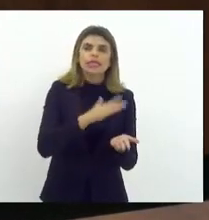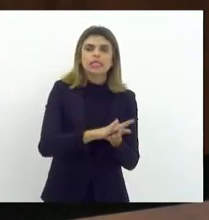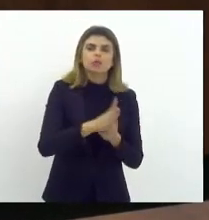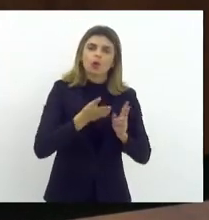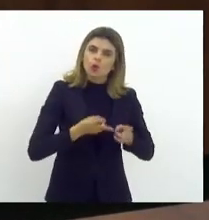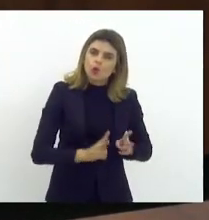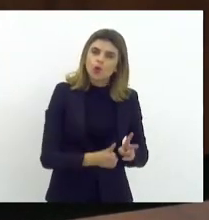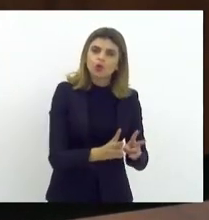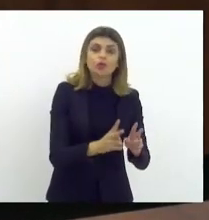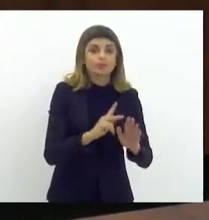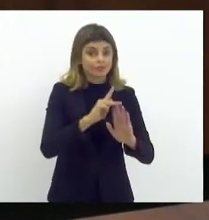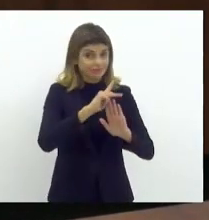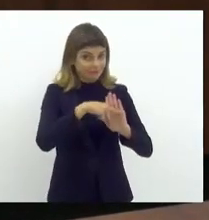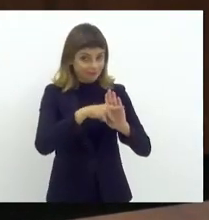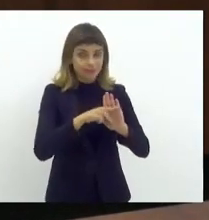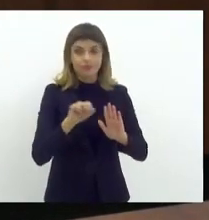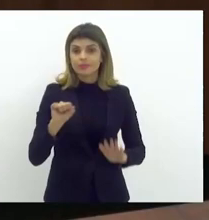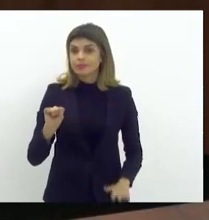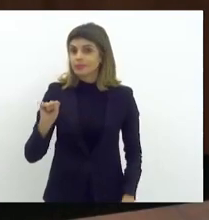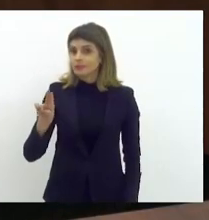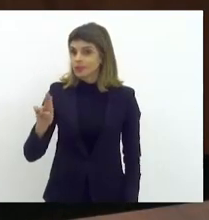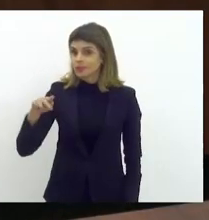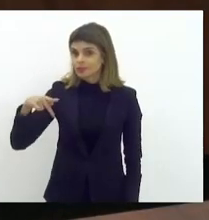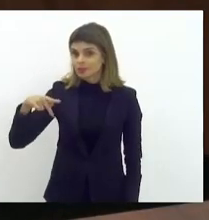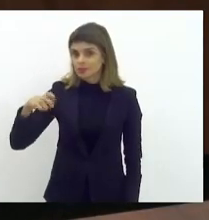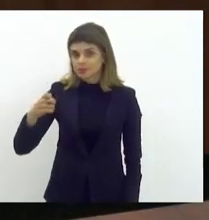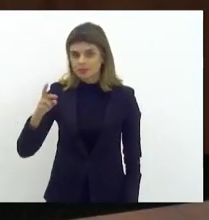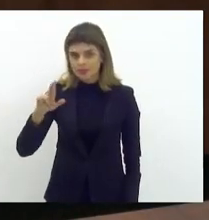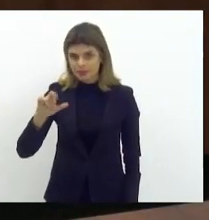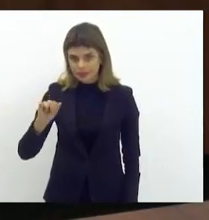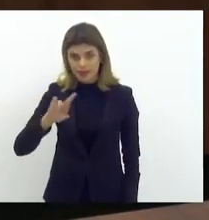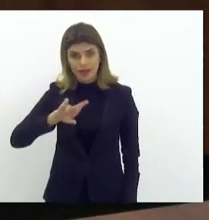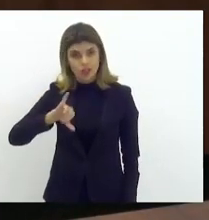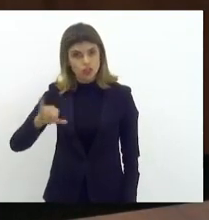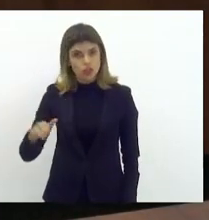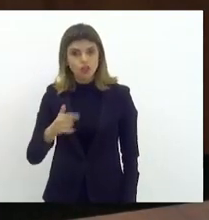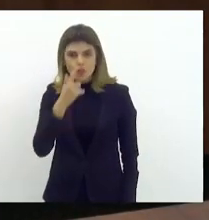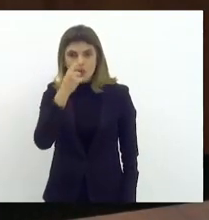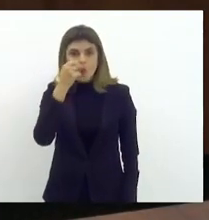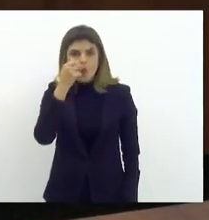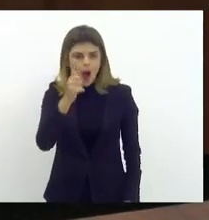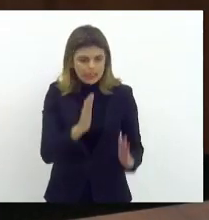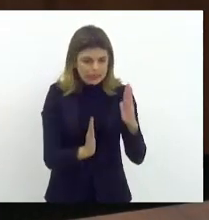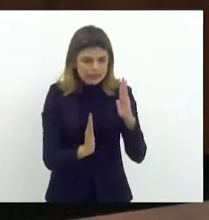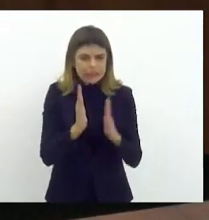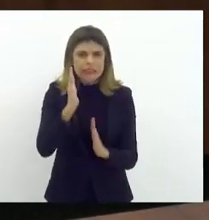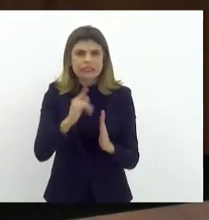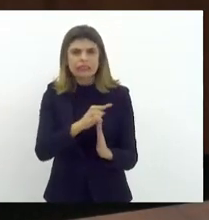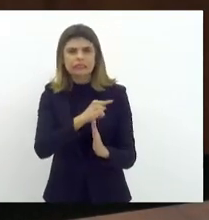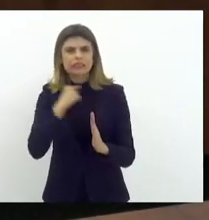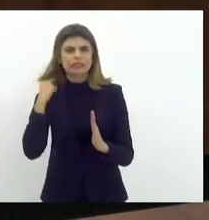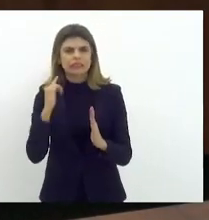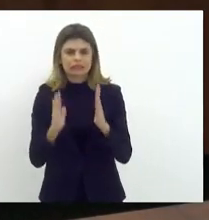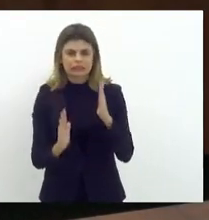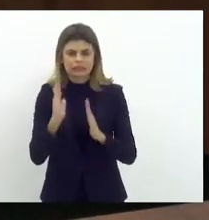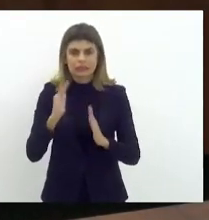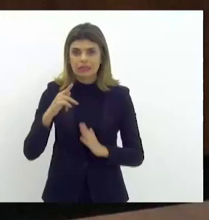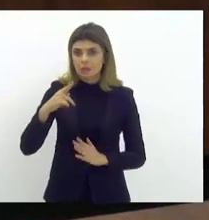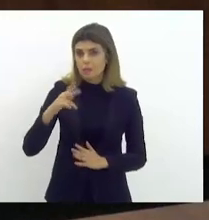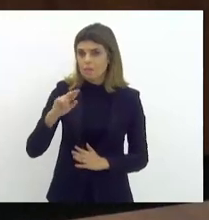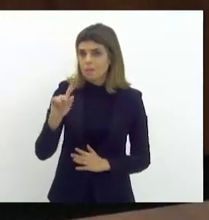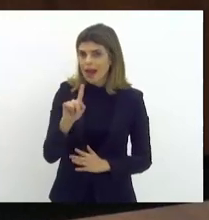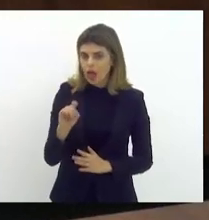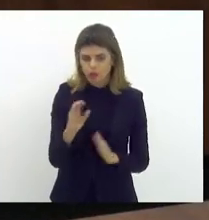continuada e o super RJ tava então a ponto de alcançar esse prazo e com isso olha